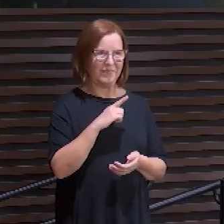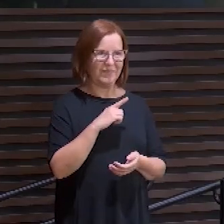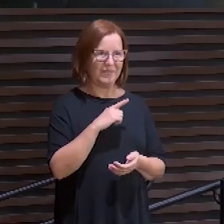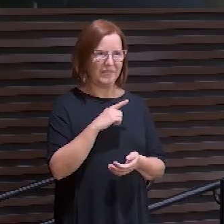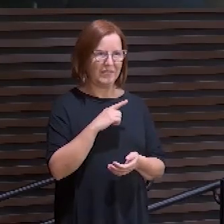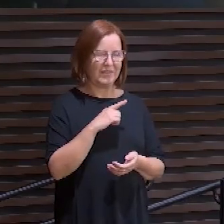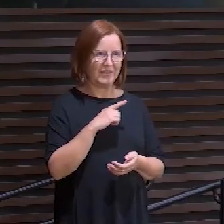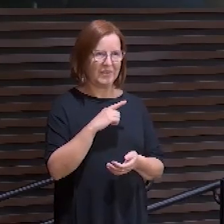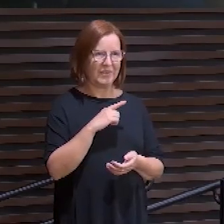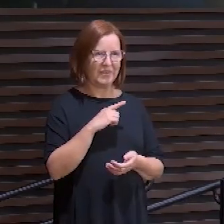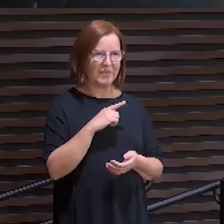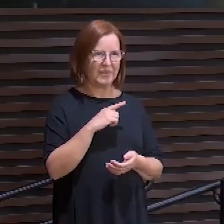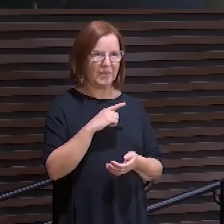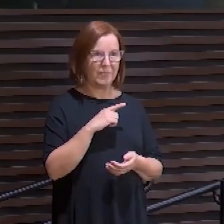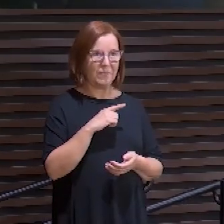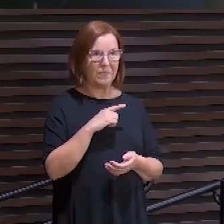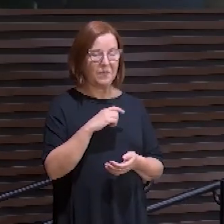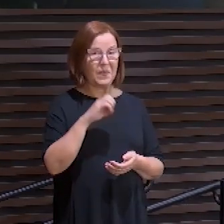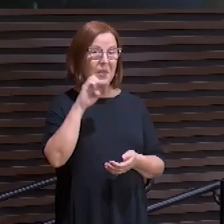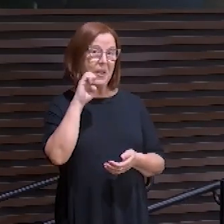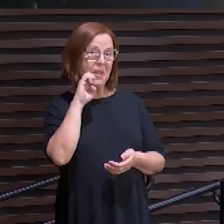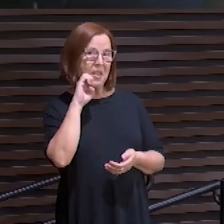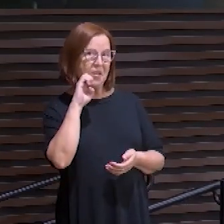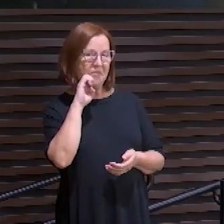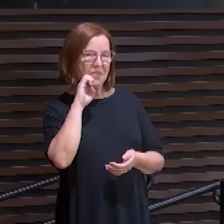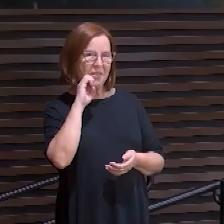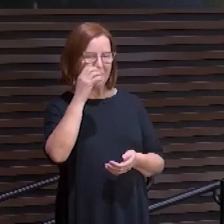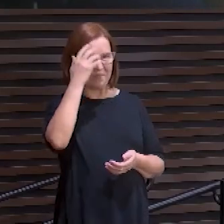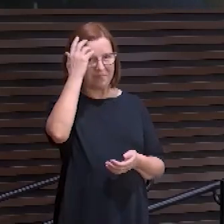aquela que ele deu o nome de Eva, a Ishá.